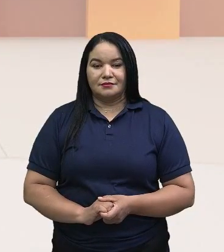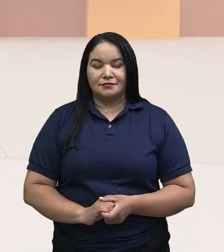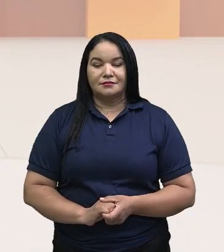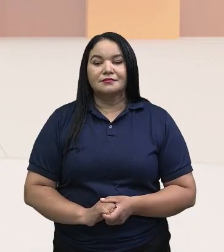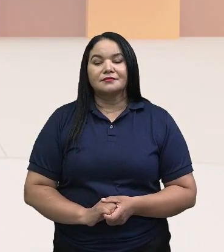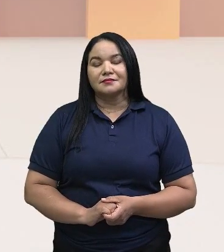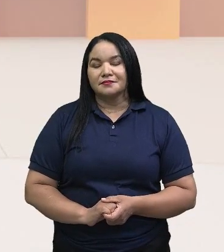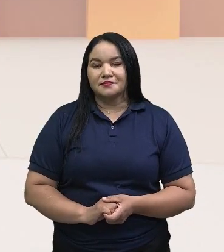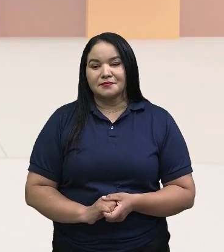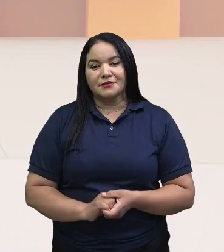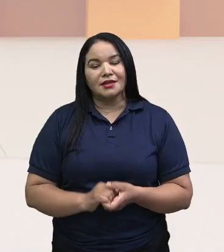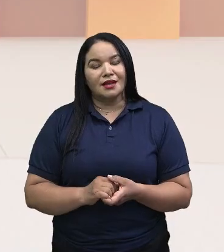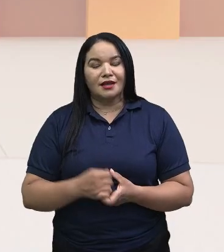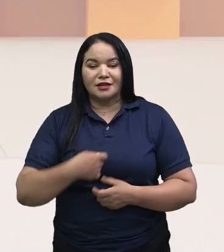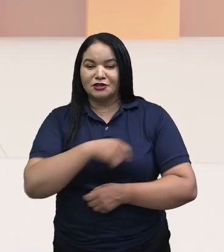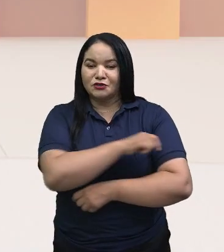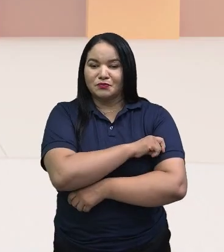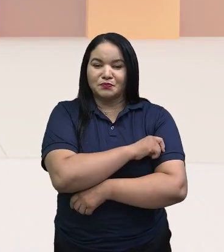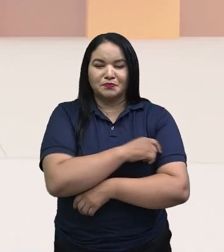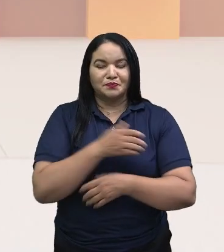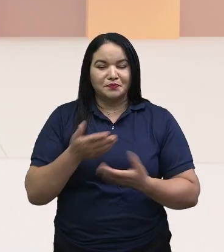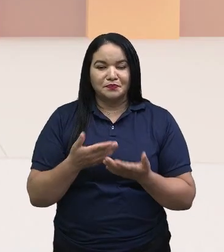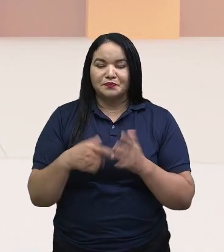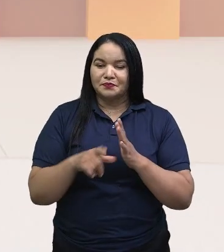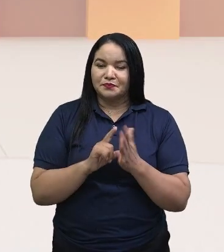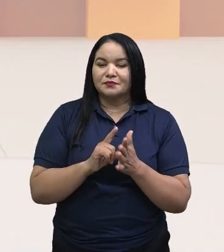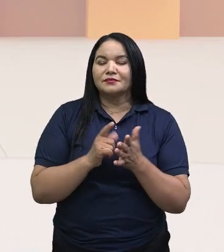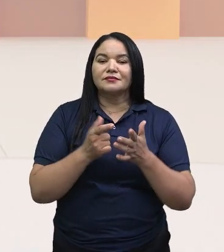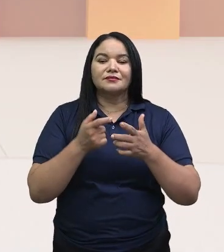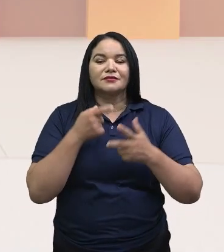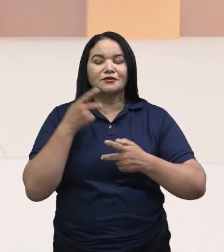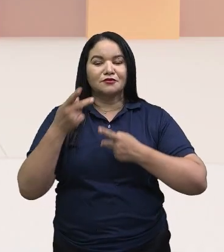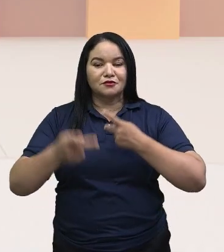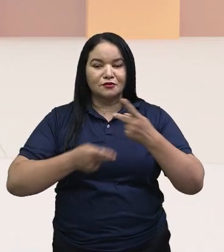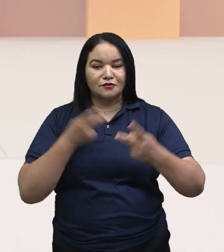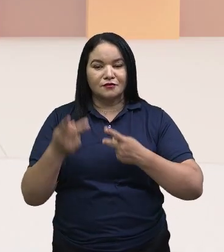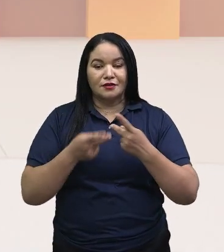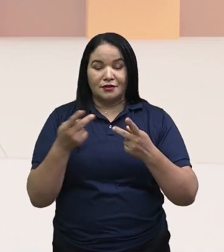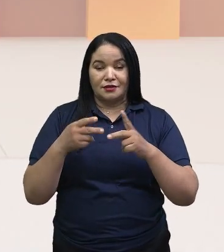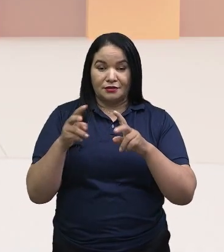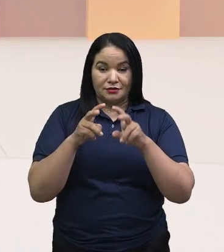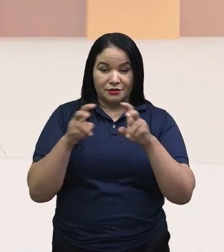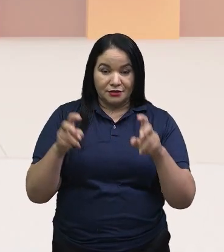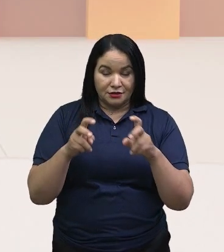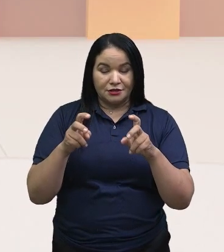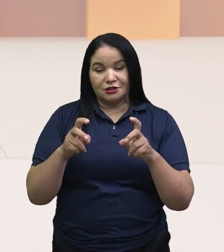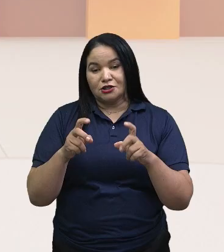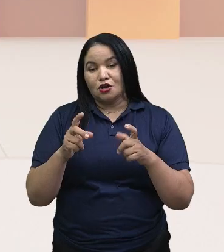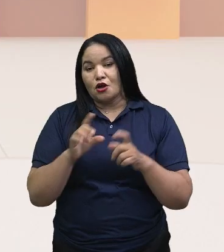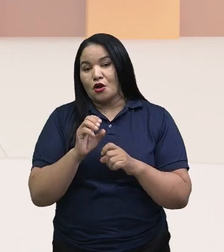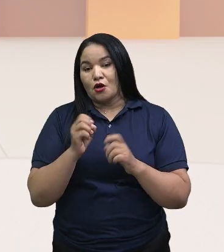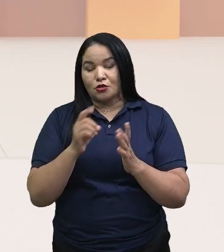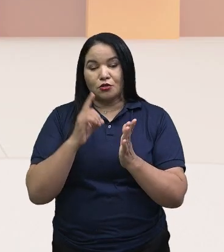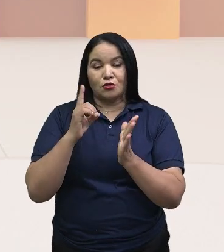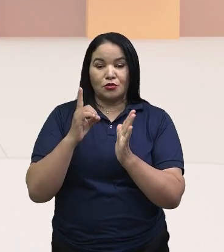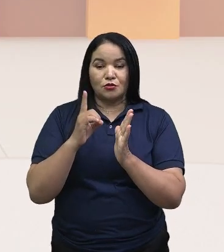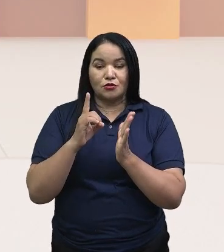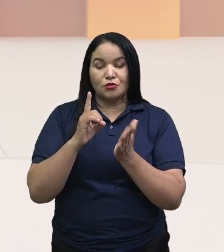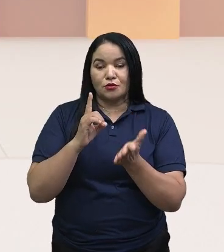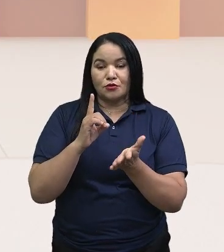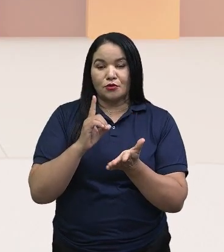Queridos alunos, antes de fato falarmos a respeito desse documento tão importante que é